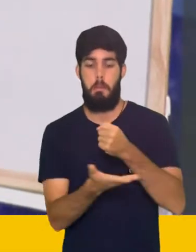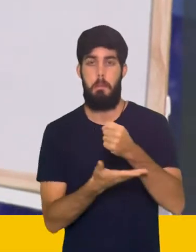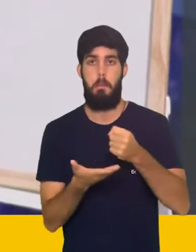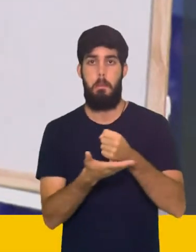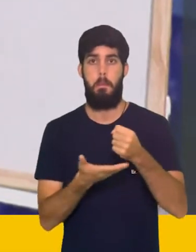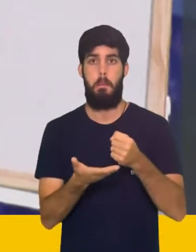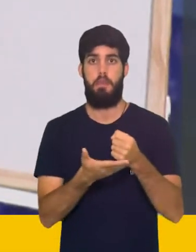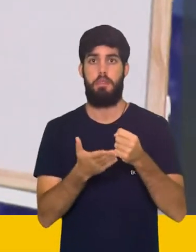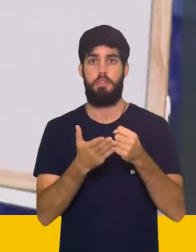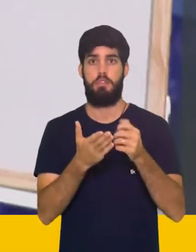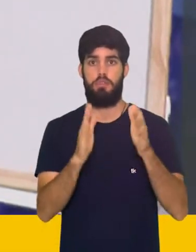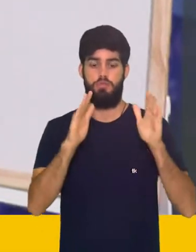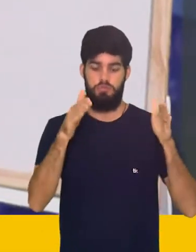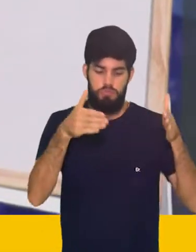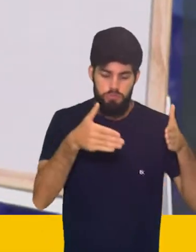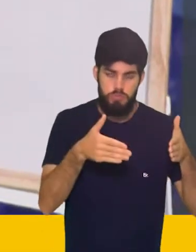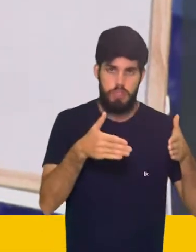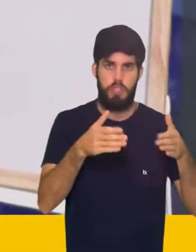ser